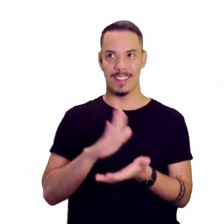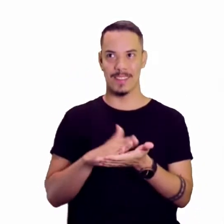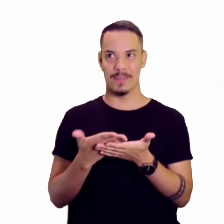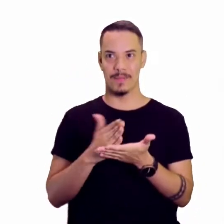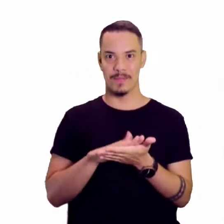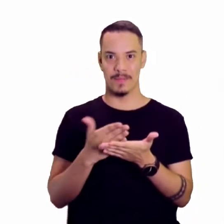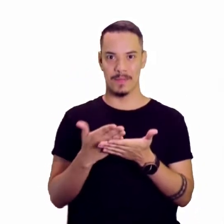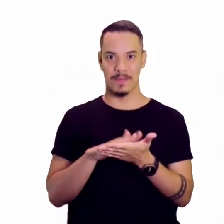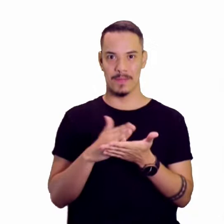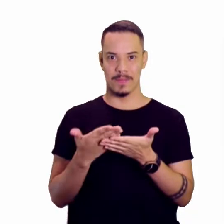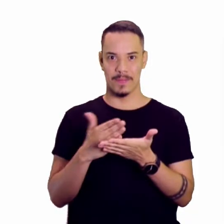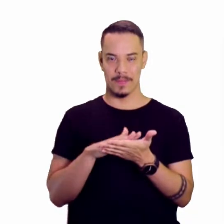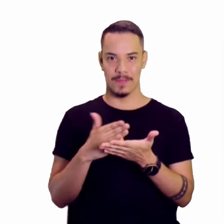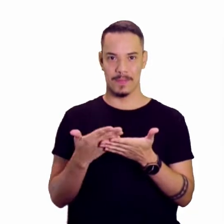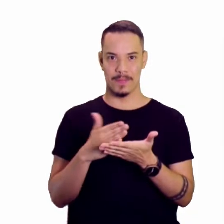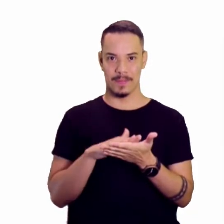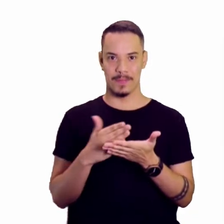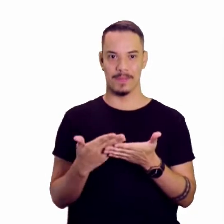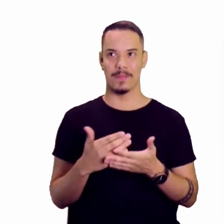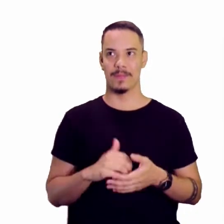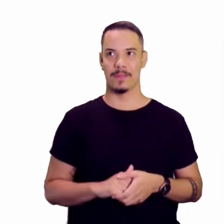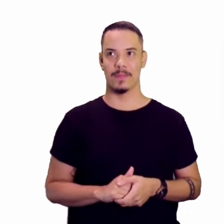né? Tem só um.